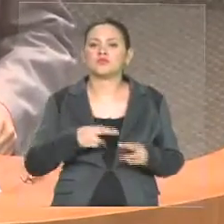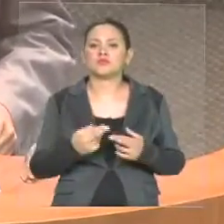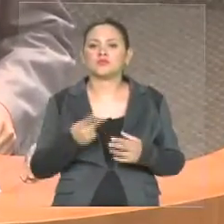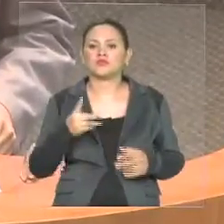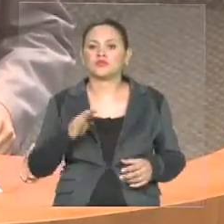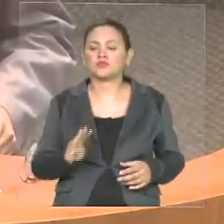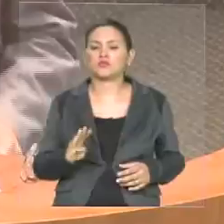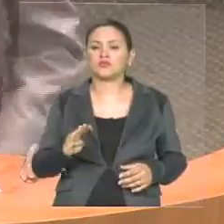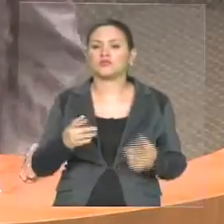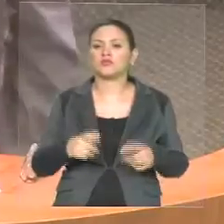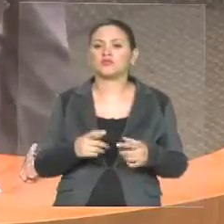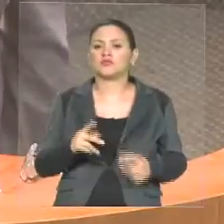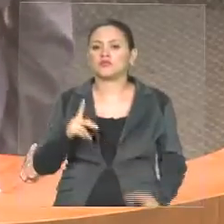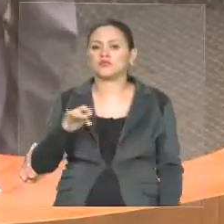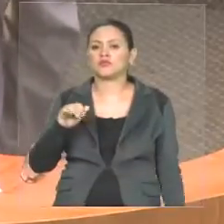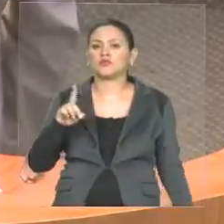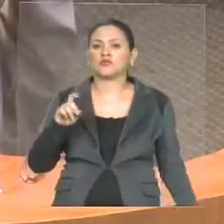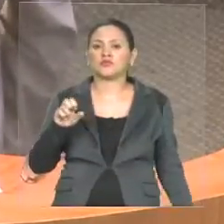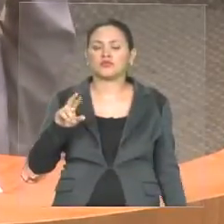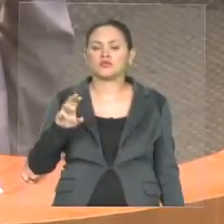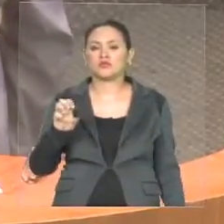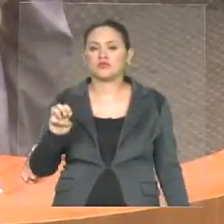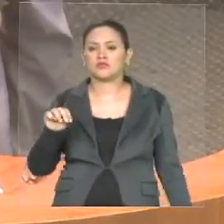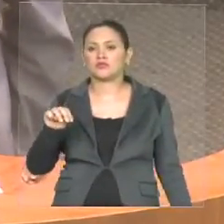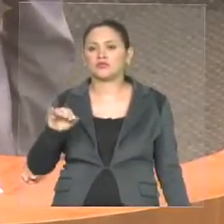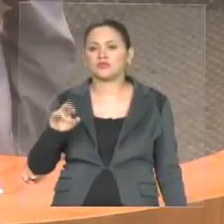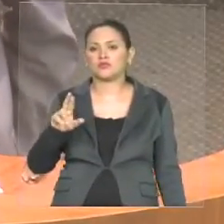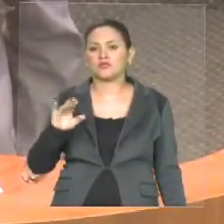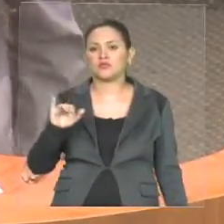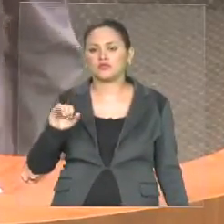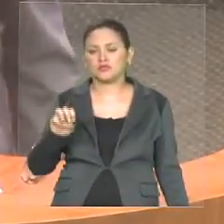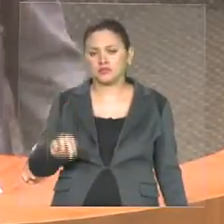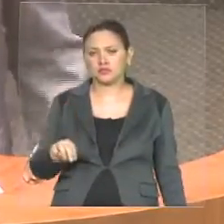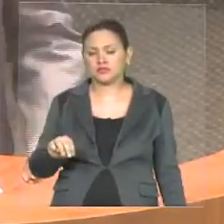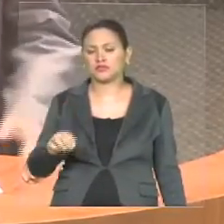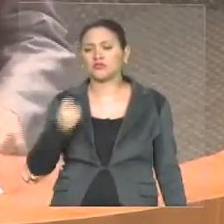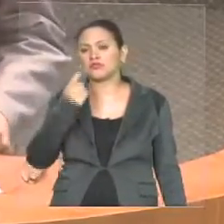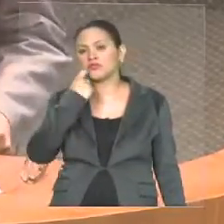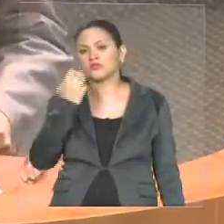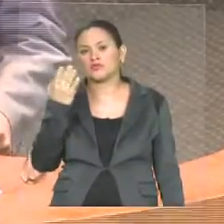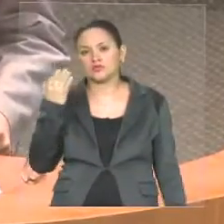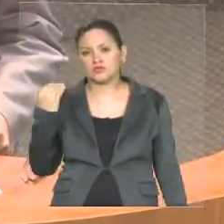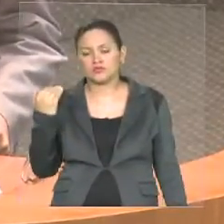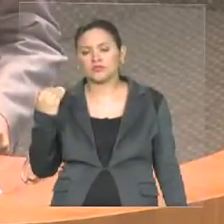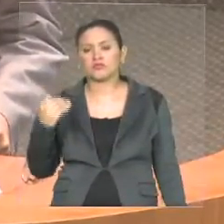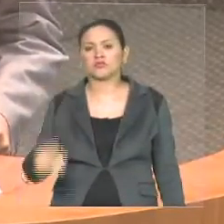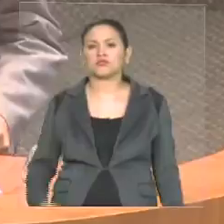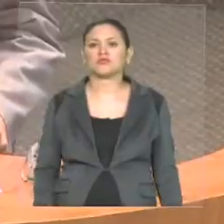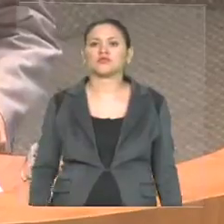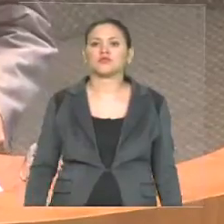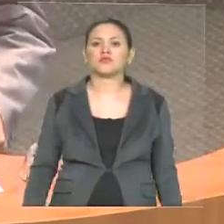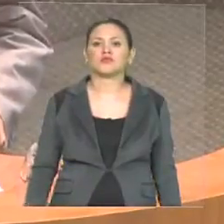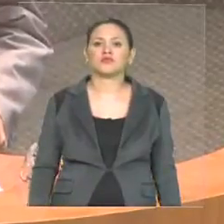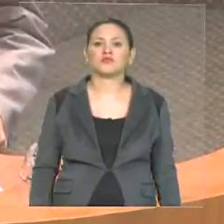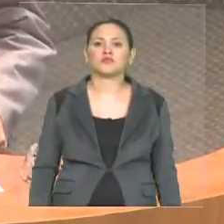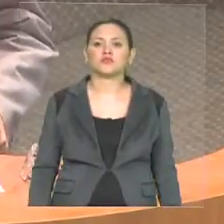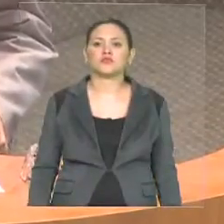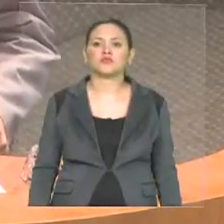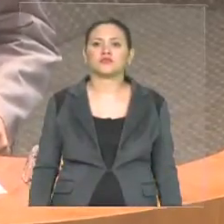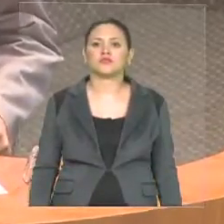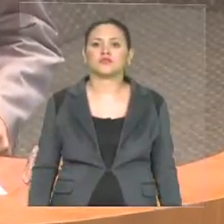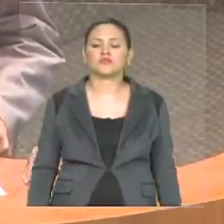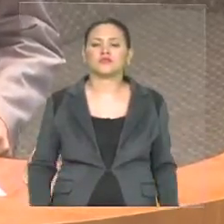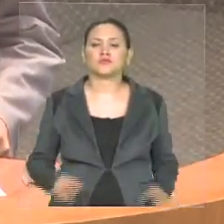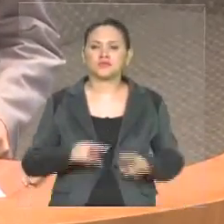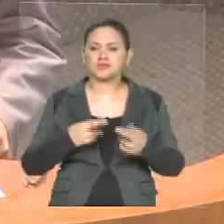na última sexta-feira, e primeiro cumprimentar aqui a todos que atenderam o nosso chamado. Foi uma audiência muito boa, senhor presidente, com